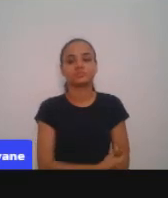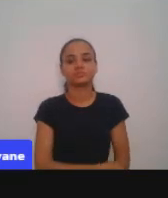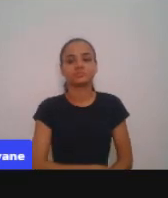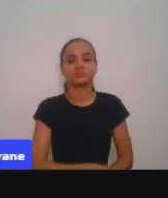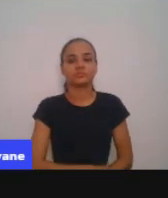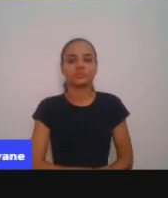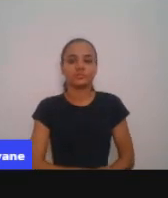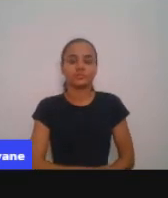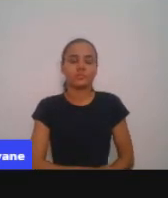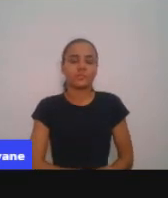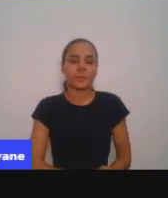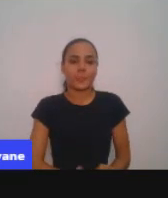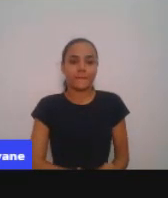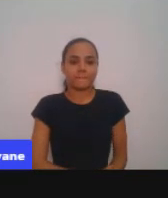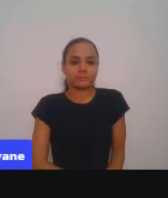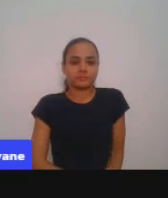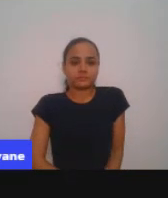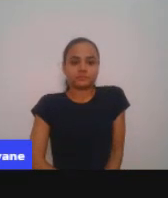Pode passar.